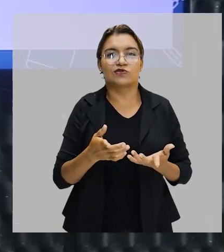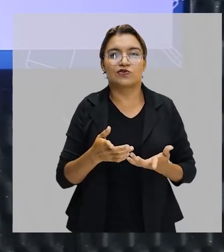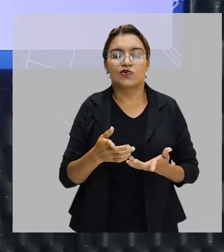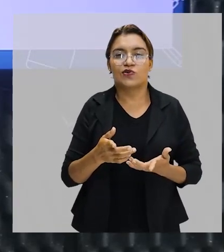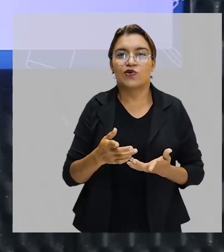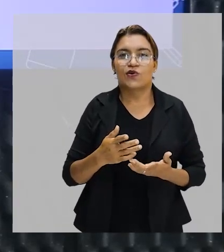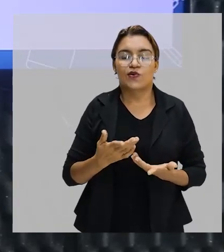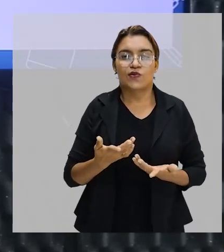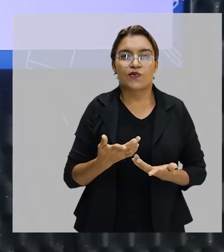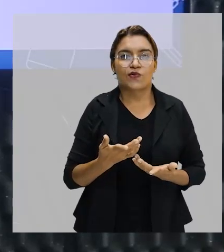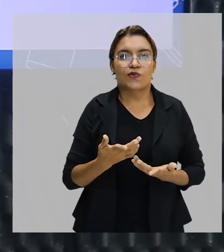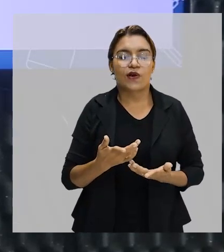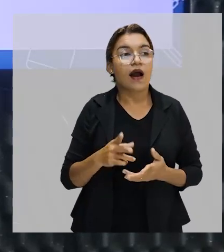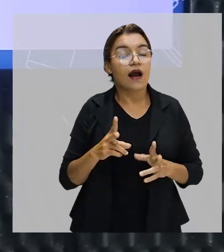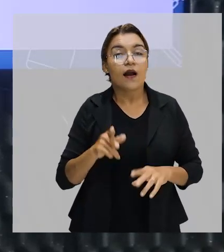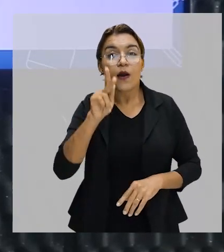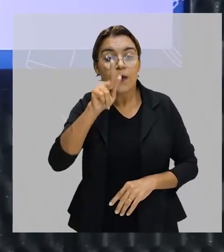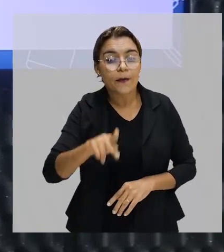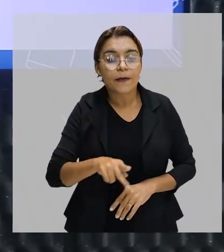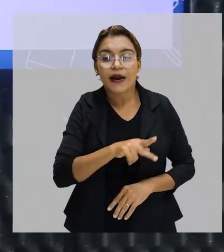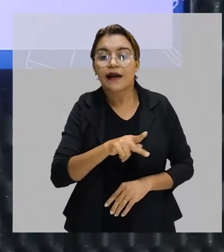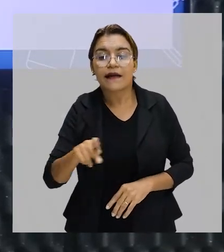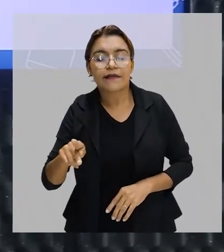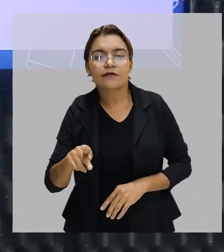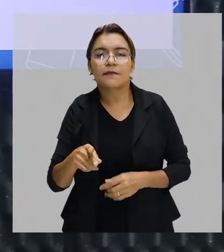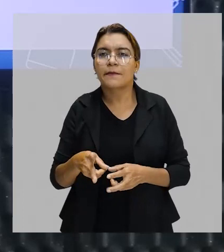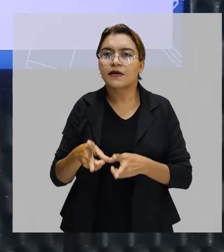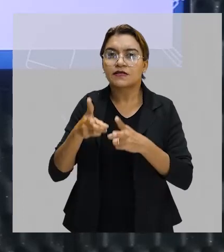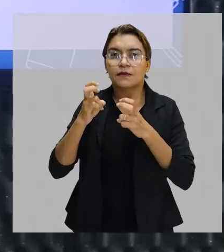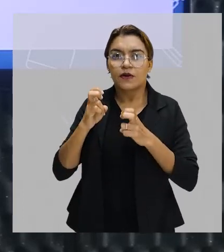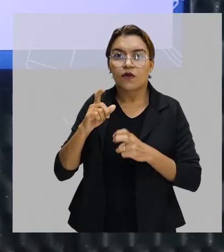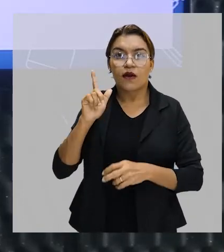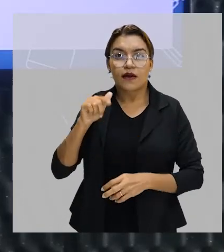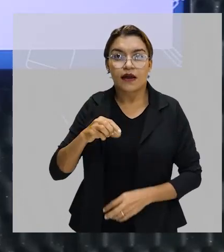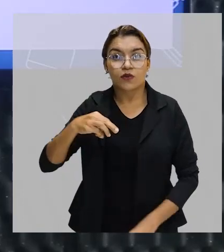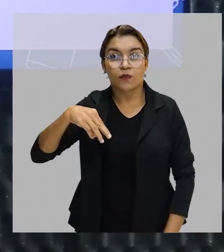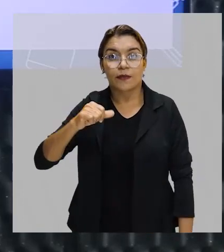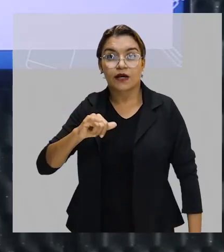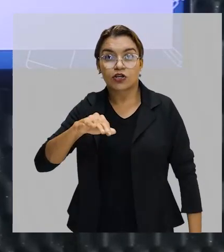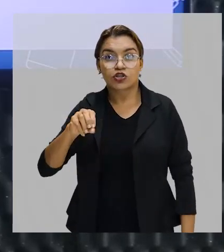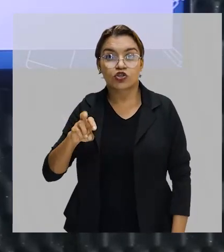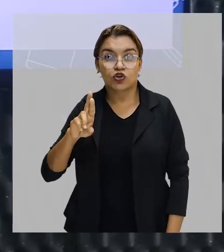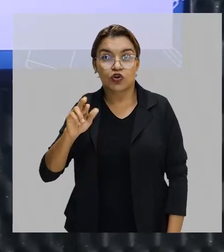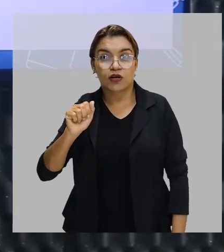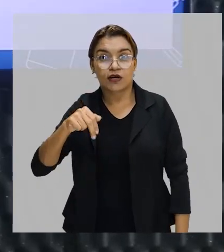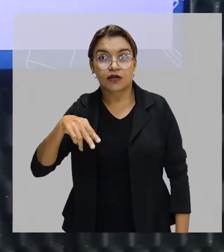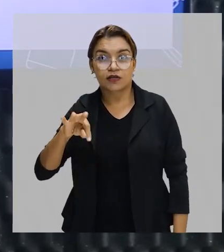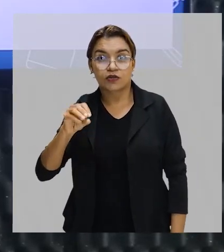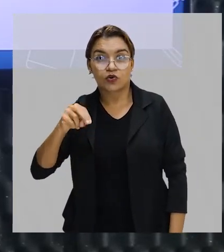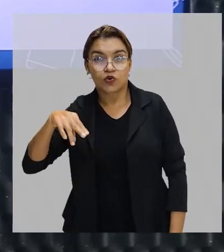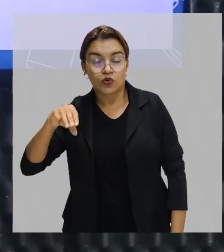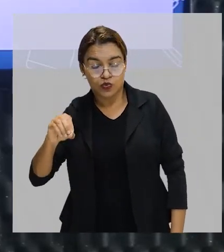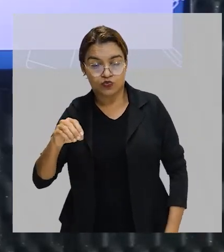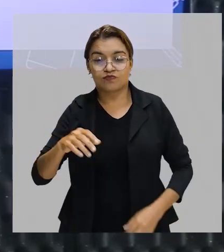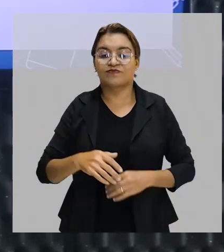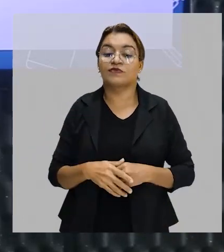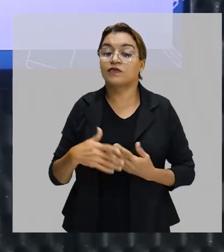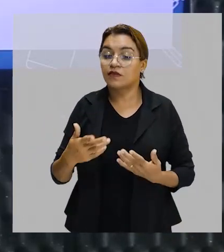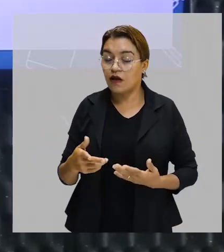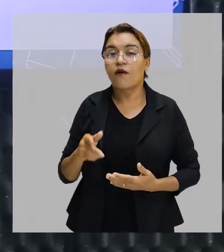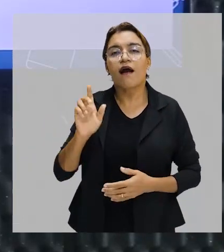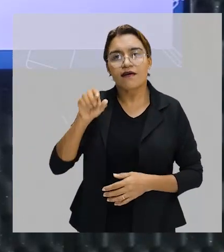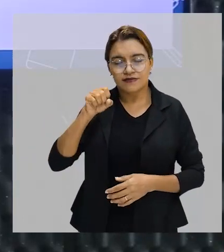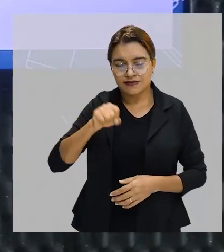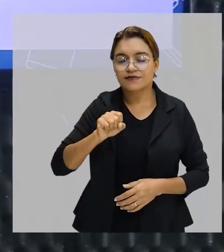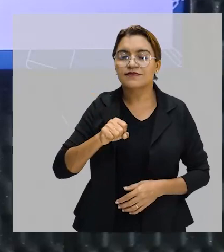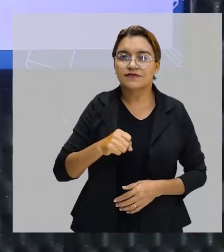o padre disse, eu vou benzer, né? Batizar, benzer, eu não lembro direito. Enfim, então nessa época